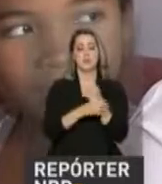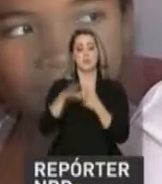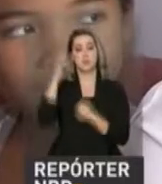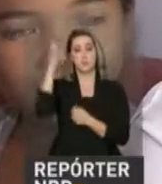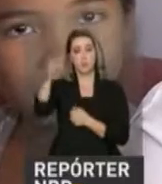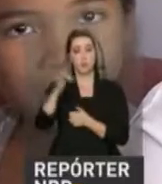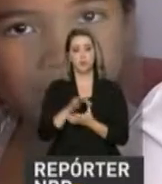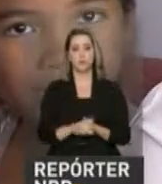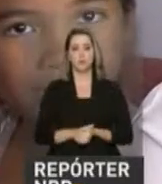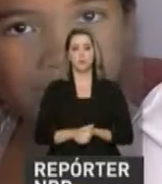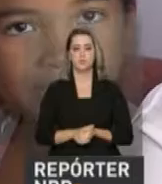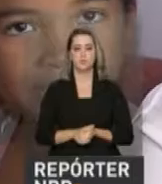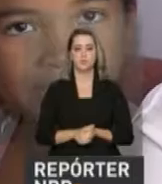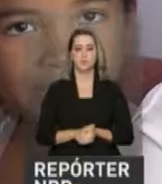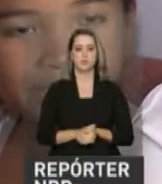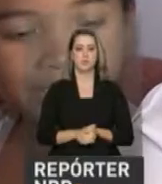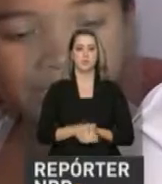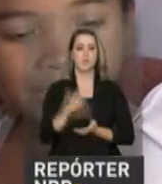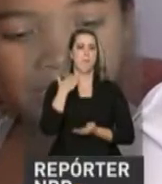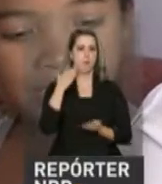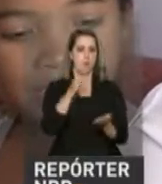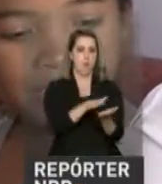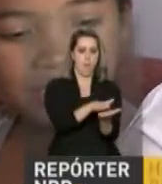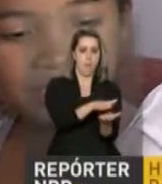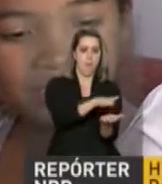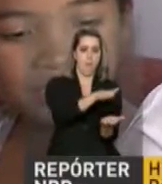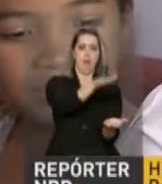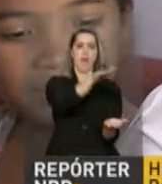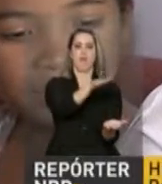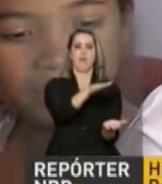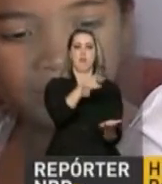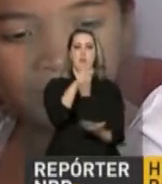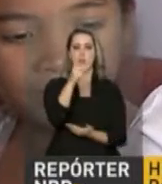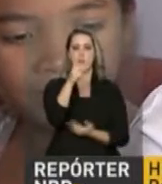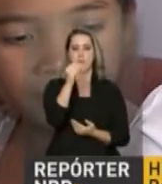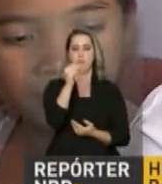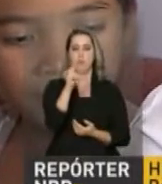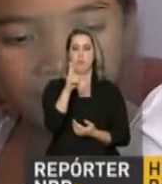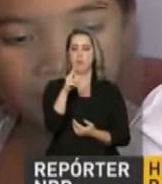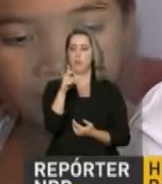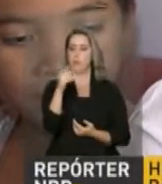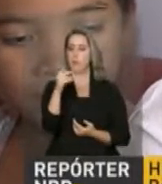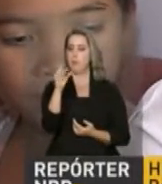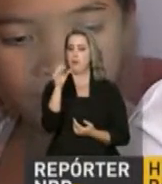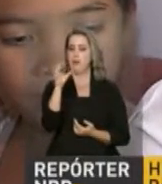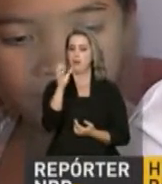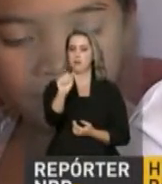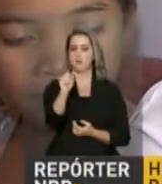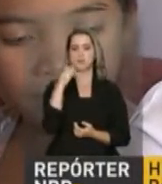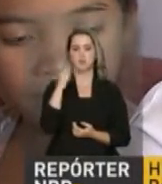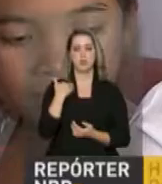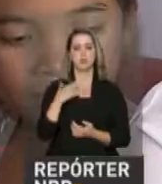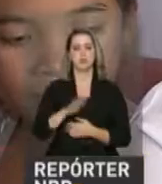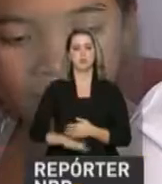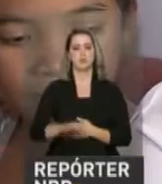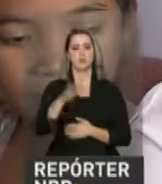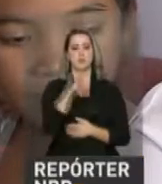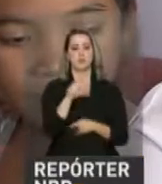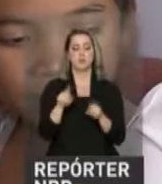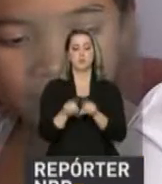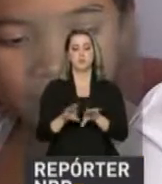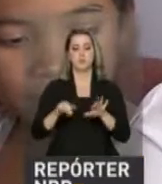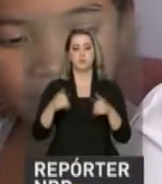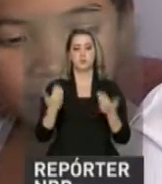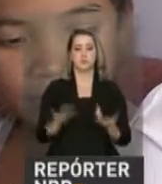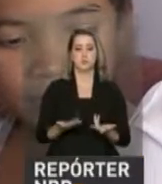A caderneta de poupança é uma coisa que eu já faço desde quando eu era criança, né? Já veio incentivado pelos meus pais,